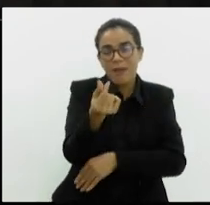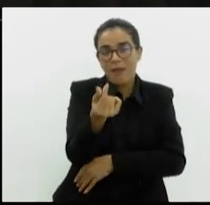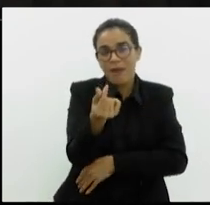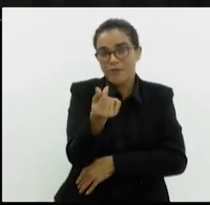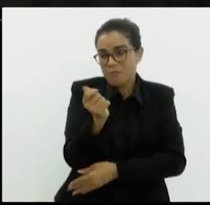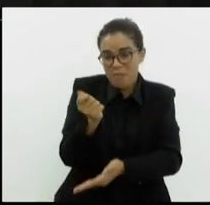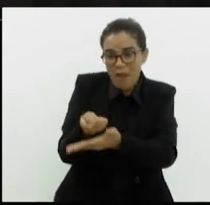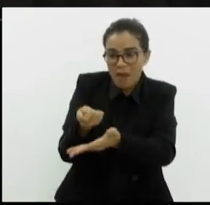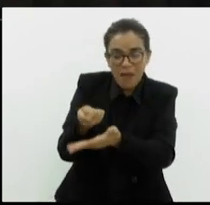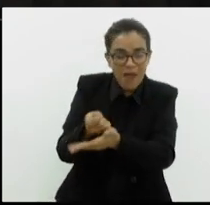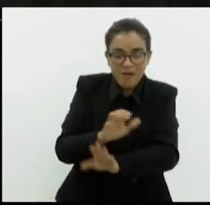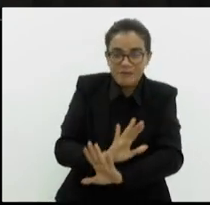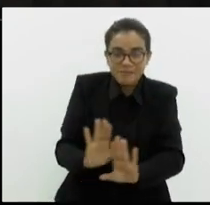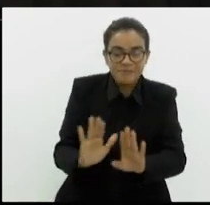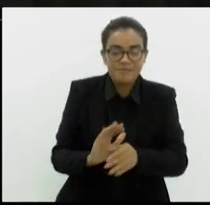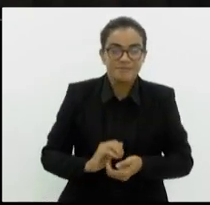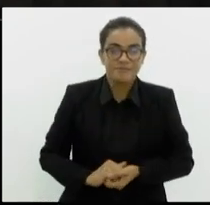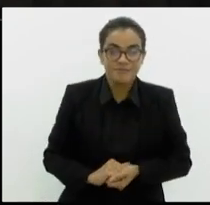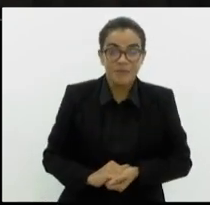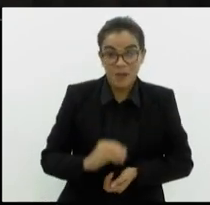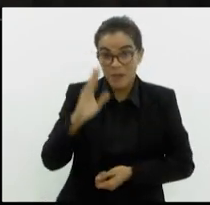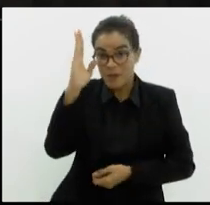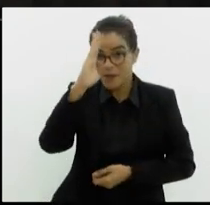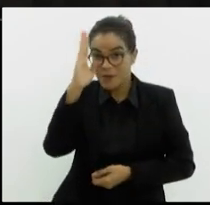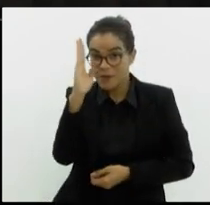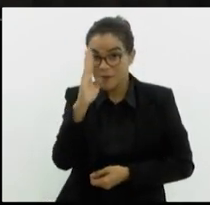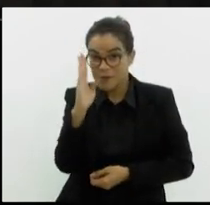os sujeitos. E o Brasil,